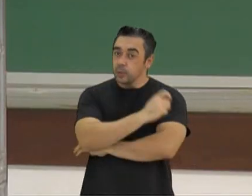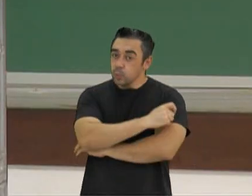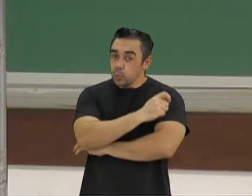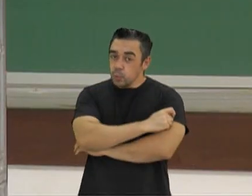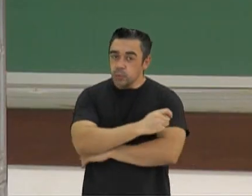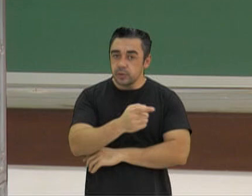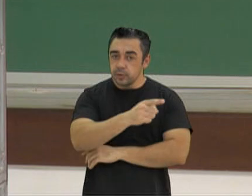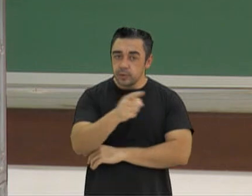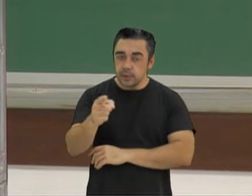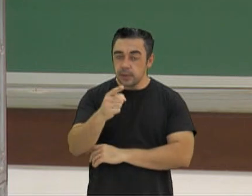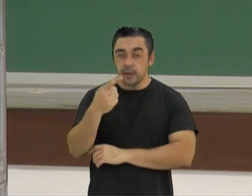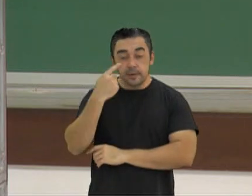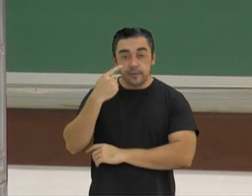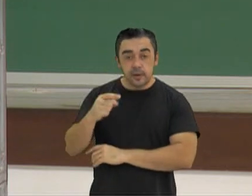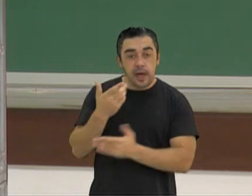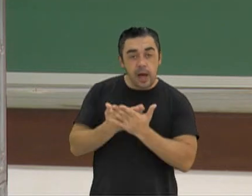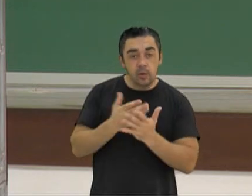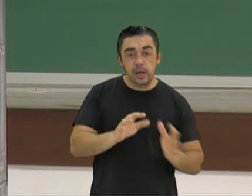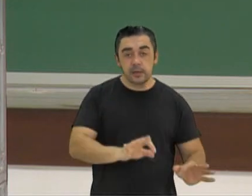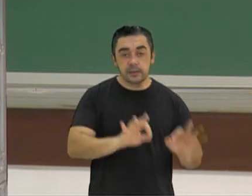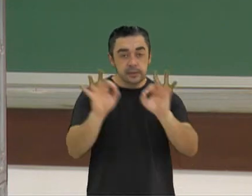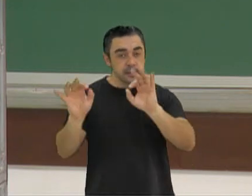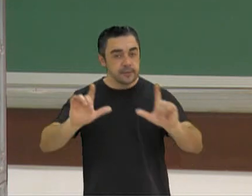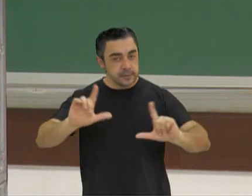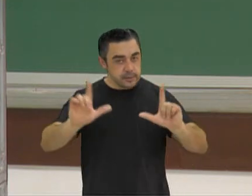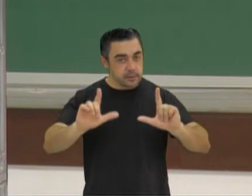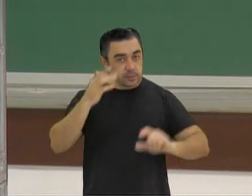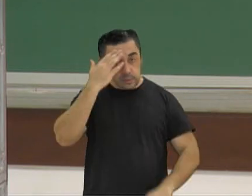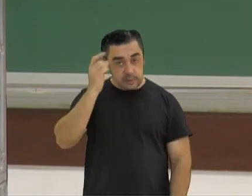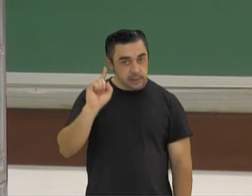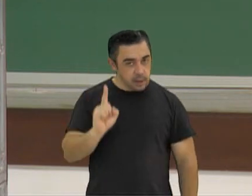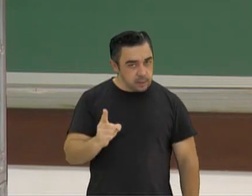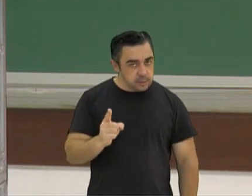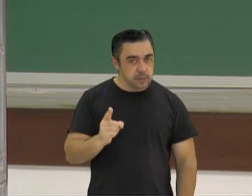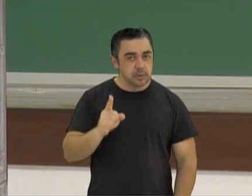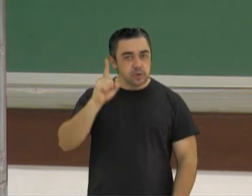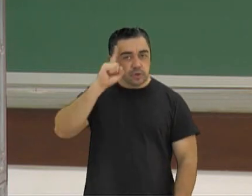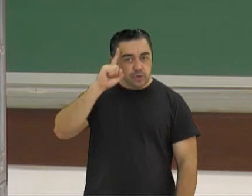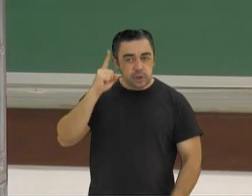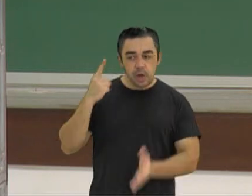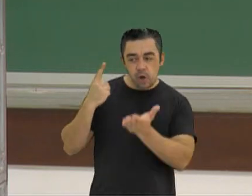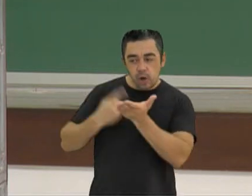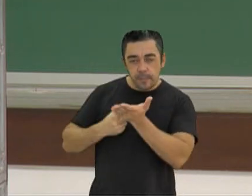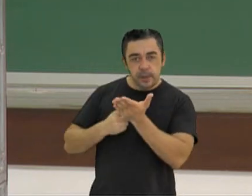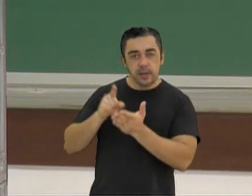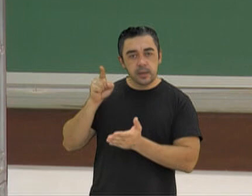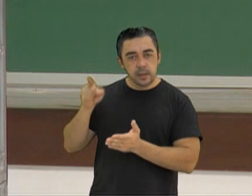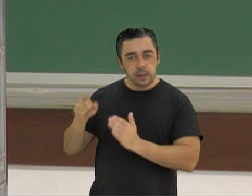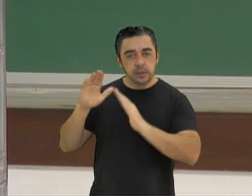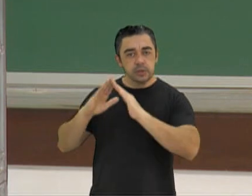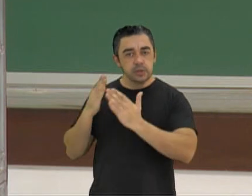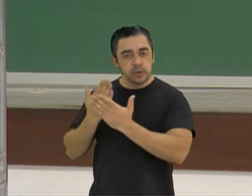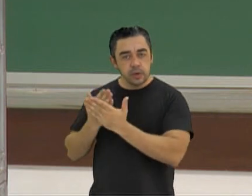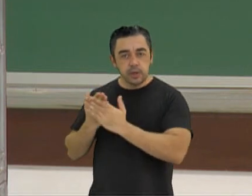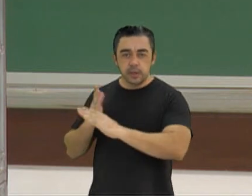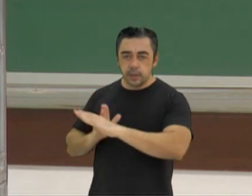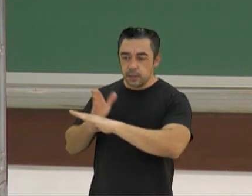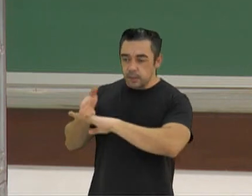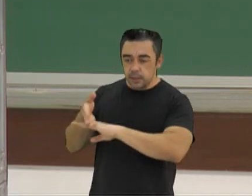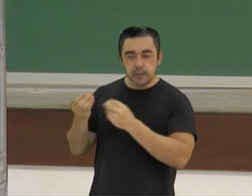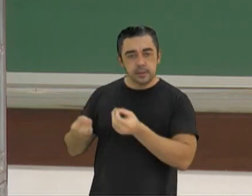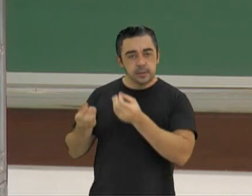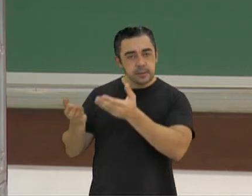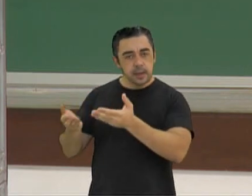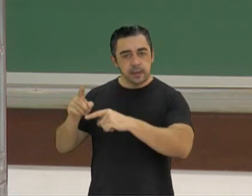está assistindo as aulas pela televisão. Não esqueça de agendar um dia e um horário com a sua escola para realizar a entrega